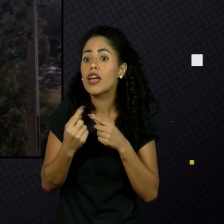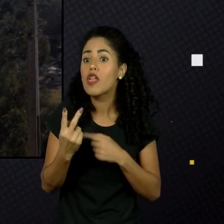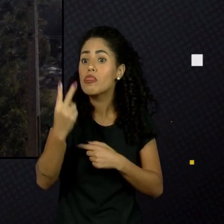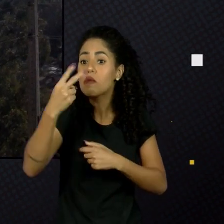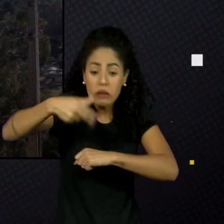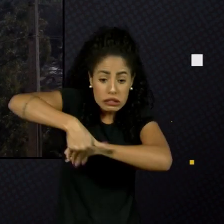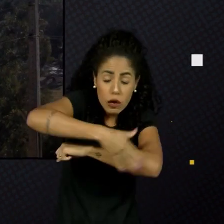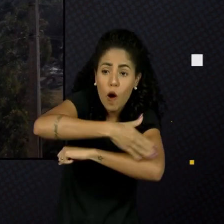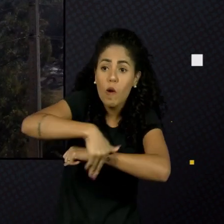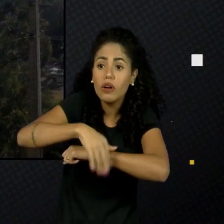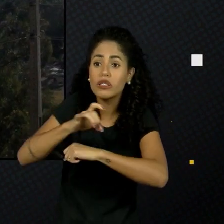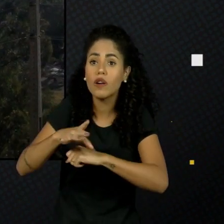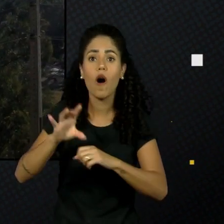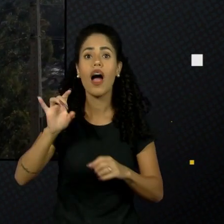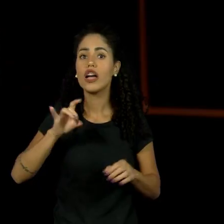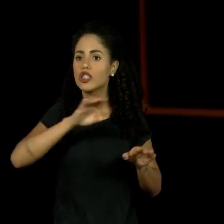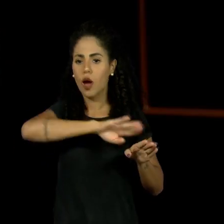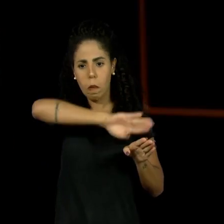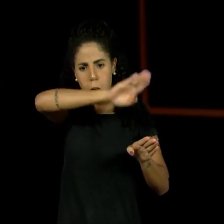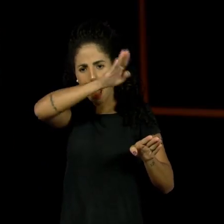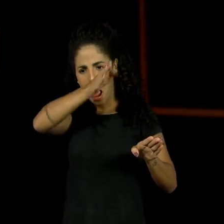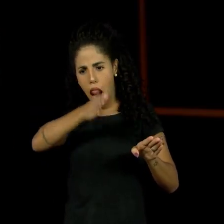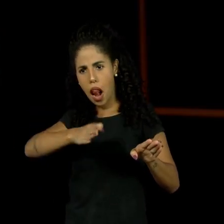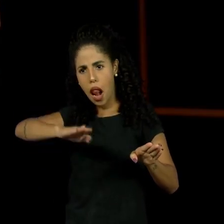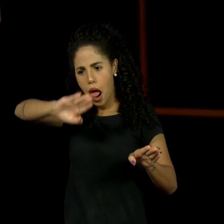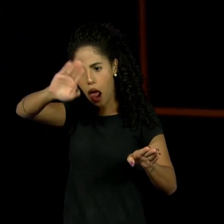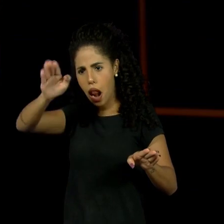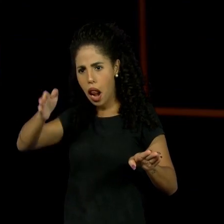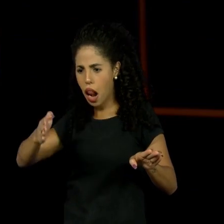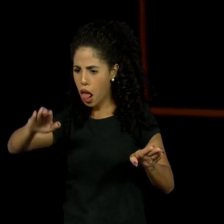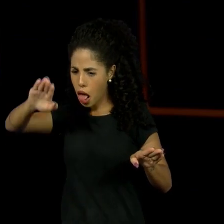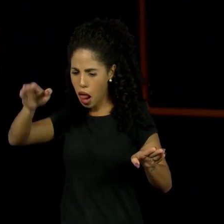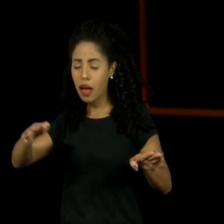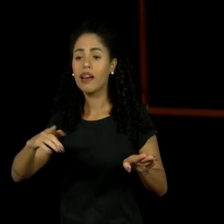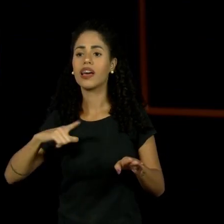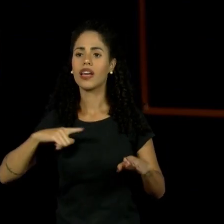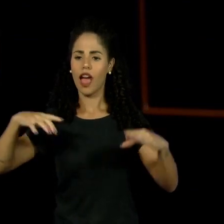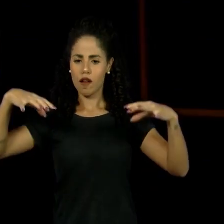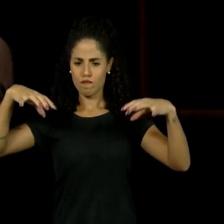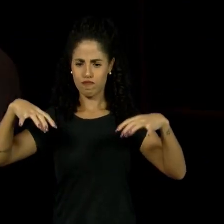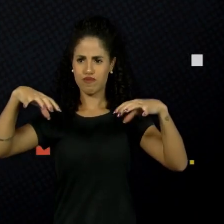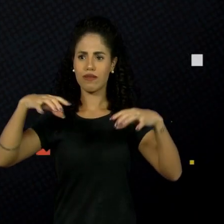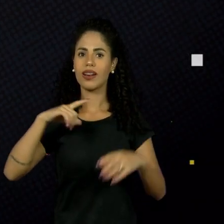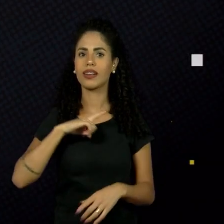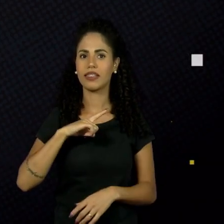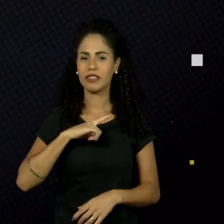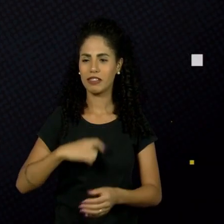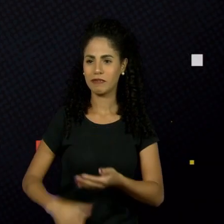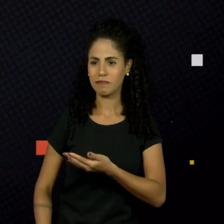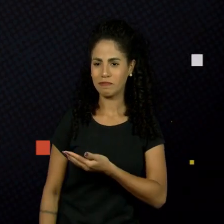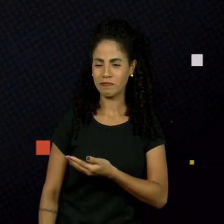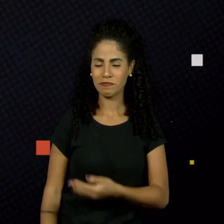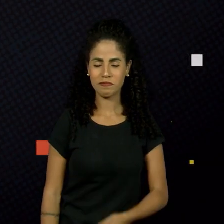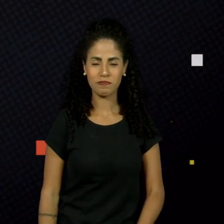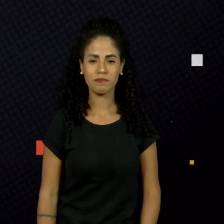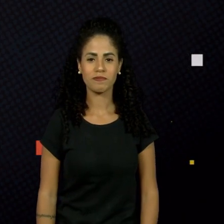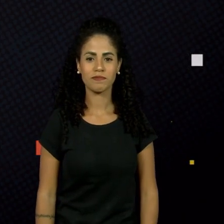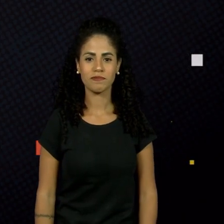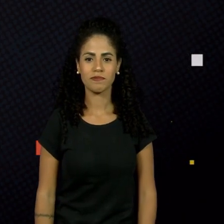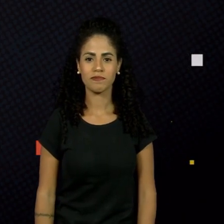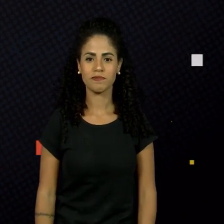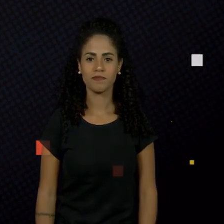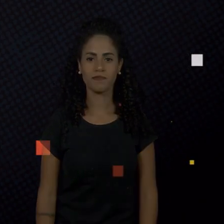assim, e duas assim, e acabou São Roque, no alto da montanha, entre São João da Boa Vista e Águas da Prata. Eu sou viúvo, tenho um filho